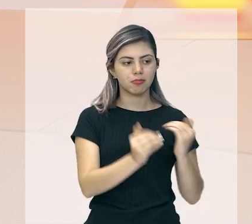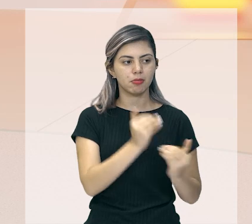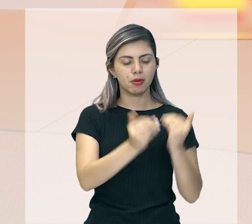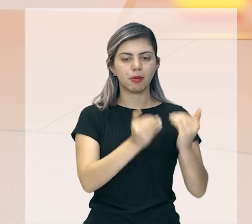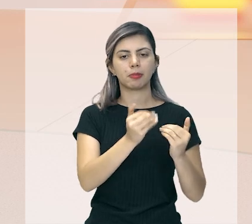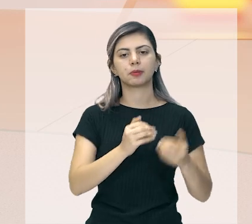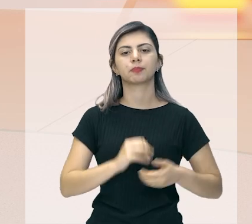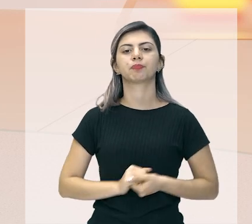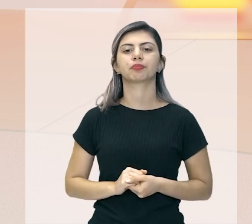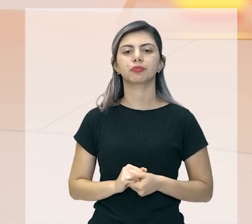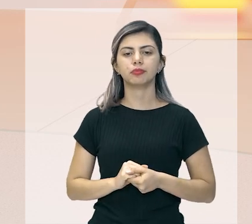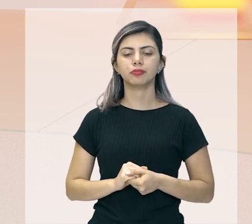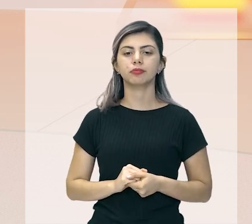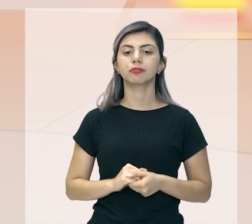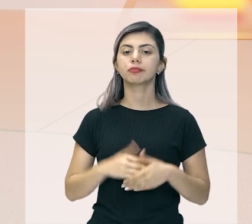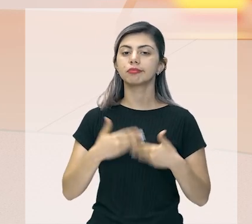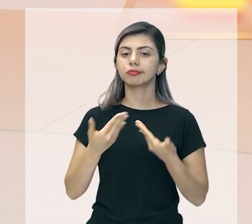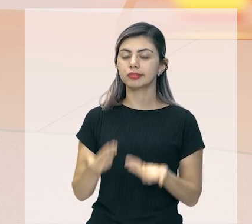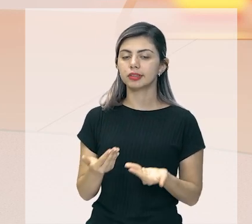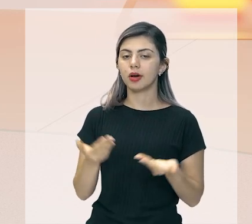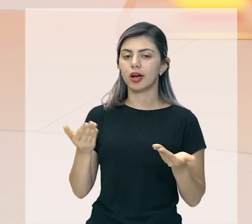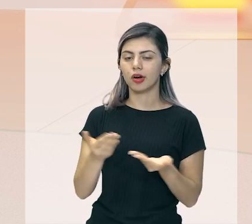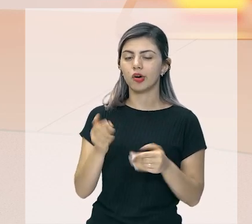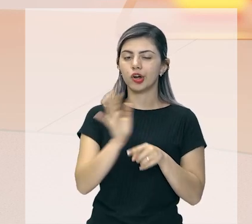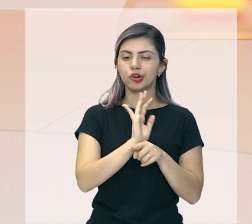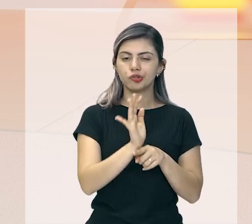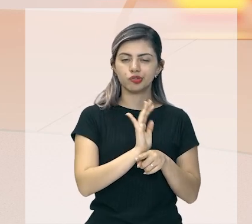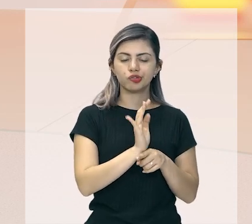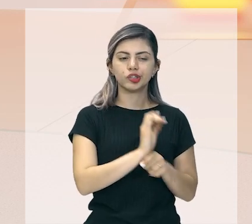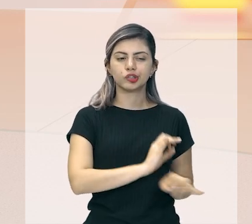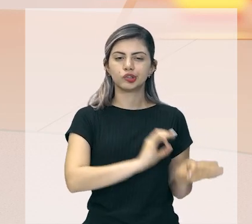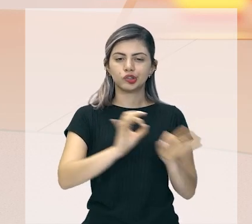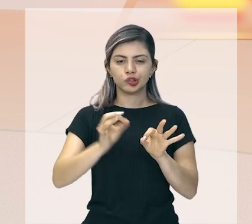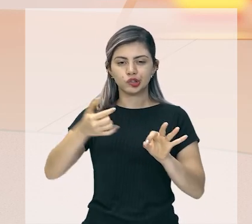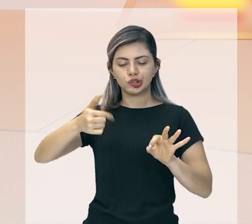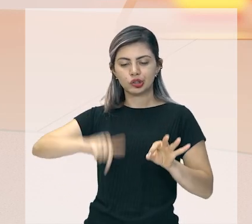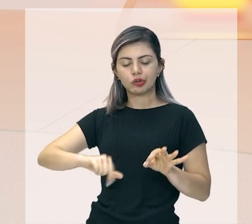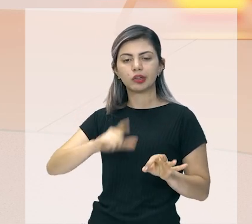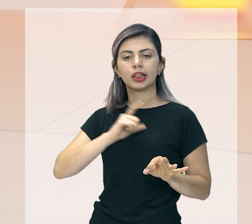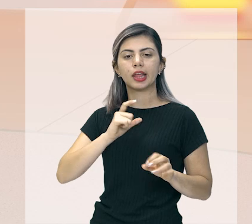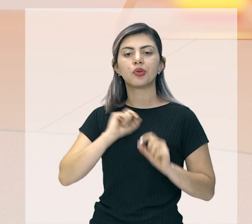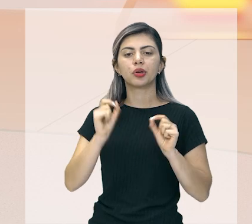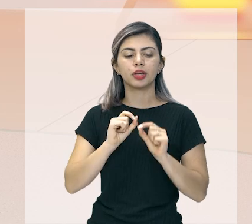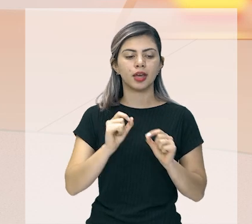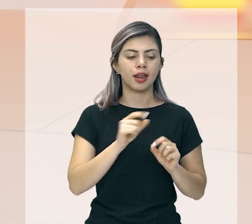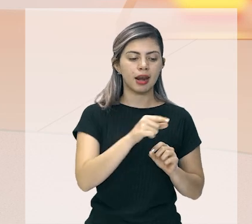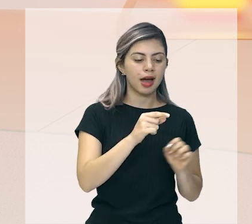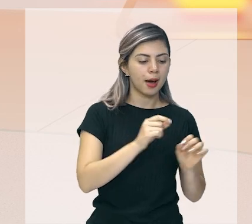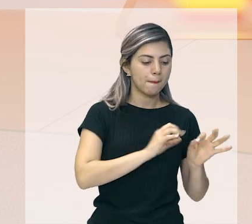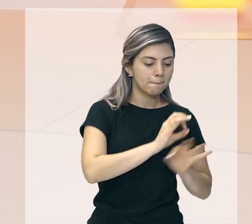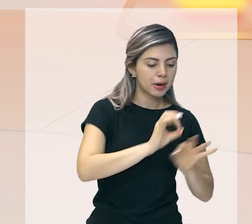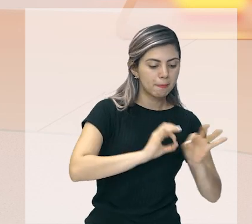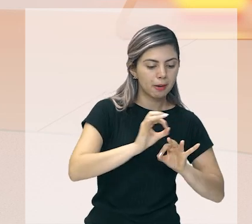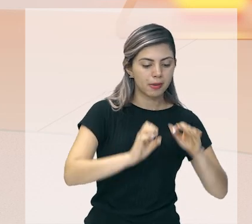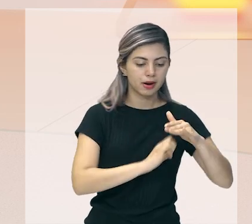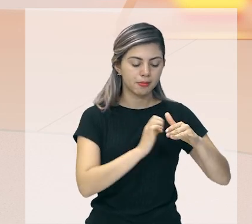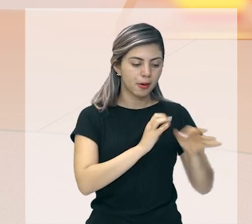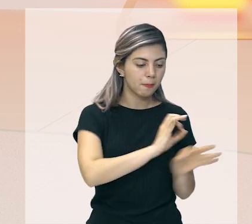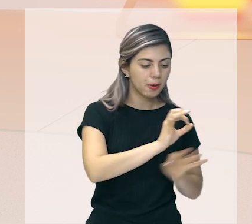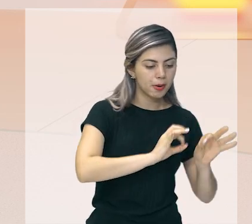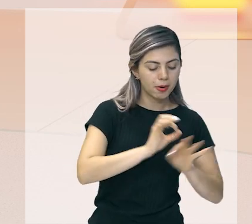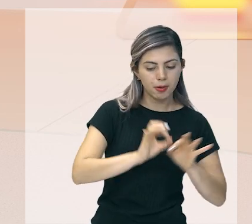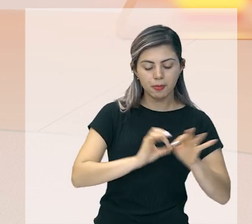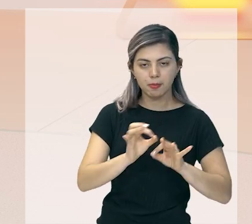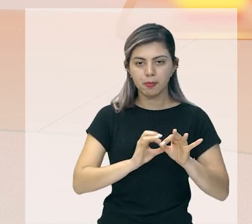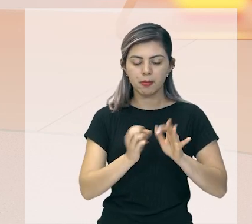tá? Esse vídeo que mostra aí essa relação entre a produção das coisas, o uso de